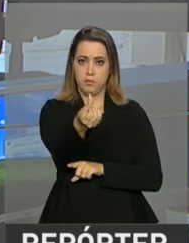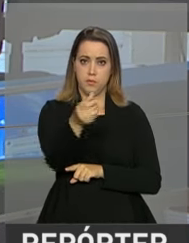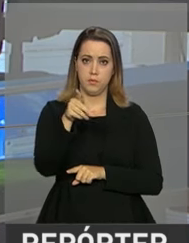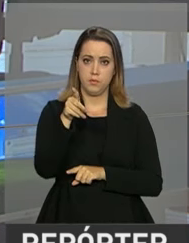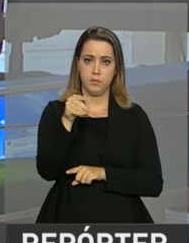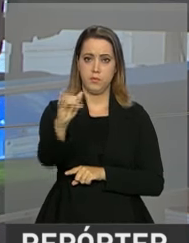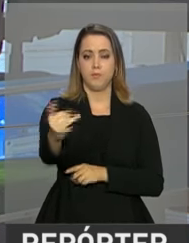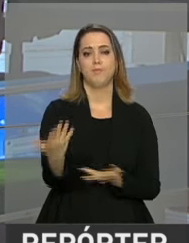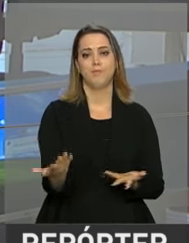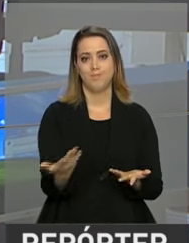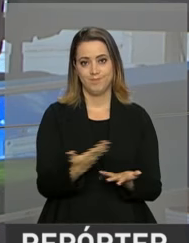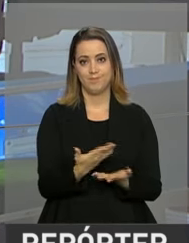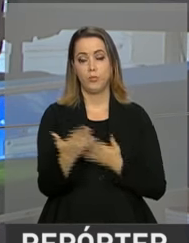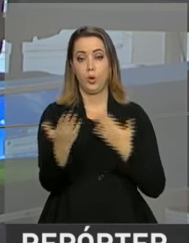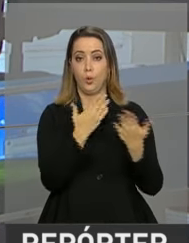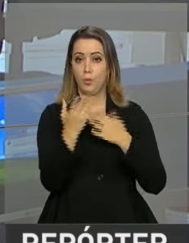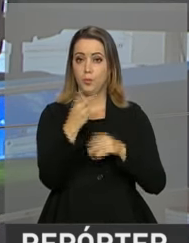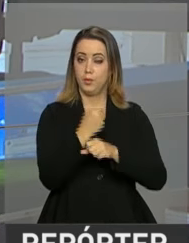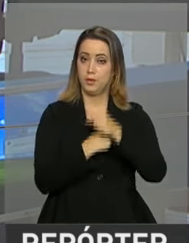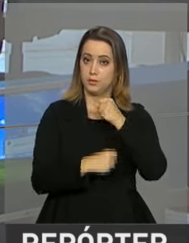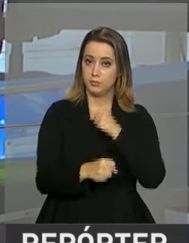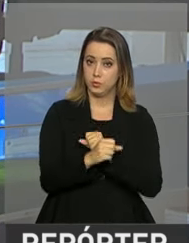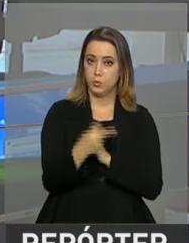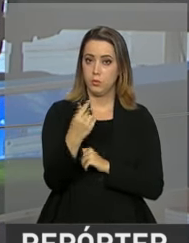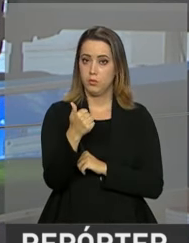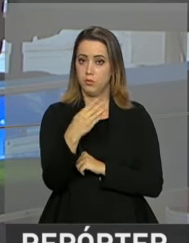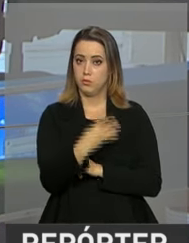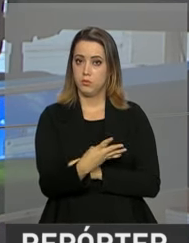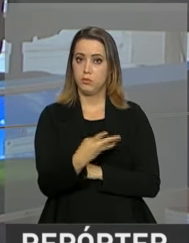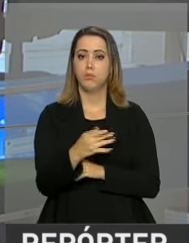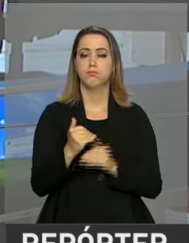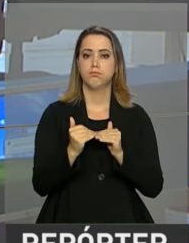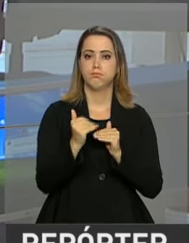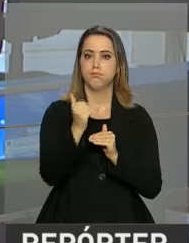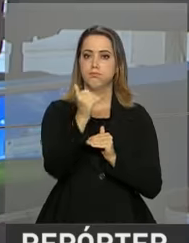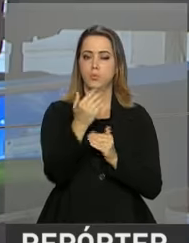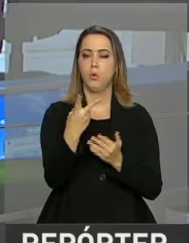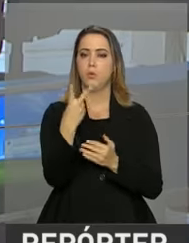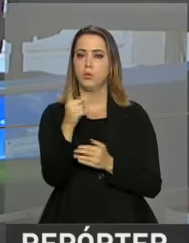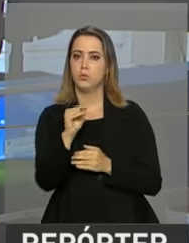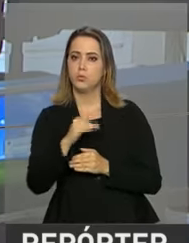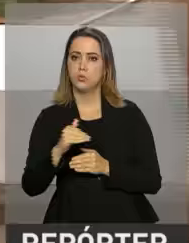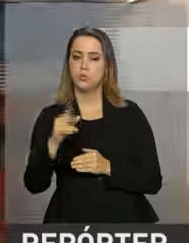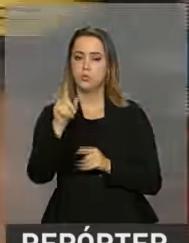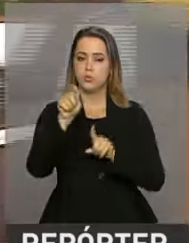meses e meio em relação a 2014. As informações foram divulgadas hoje pelo IBGE.